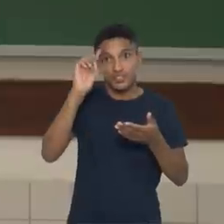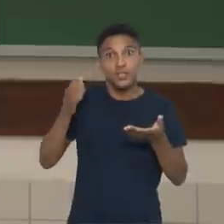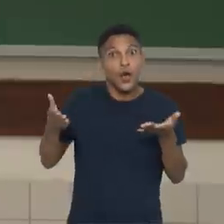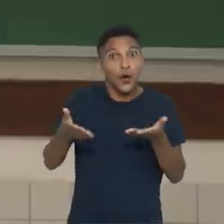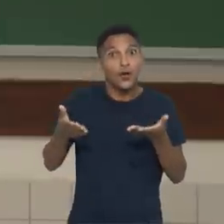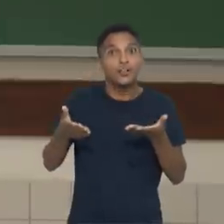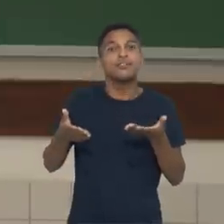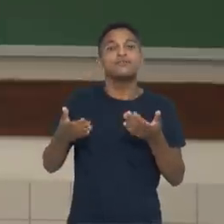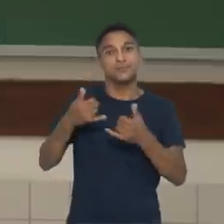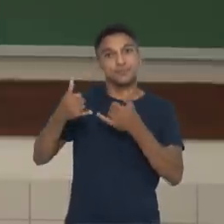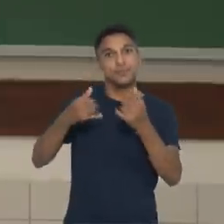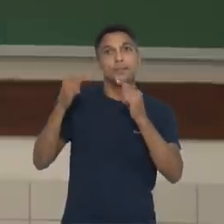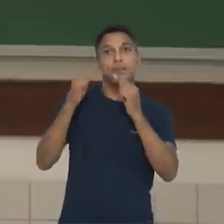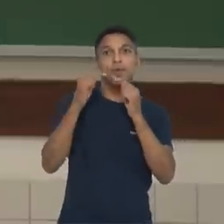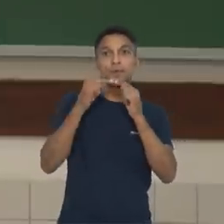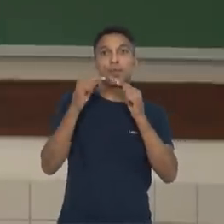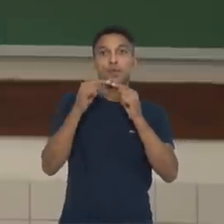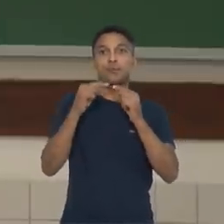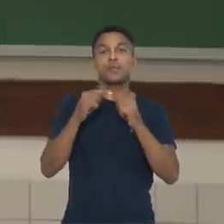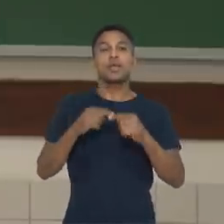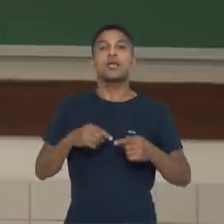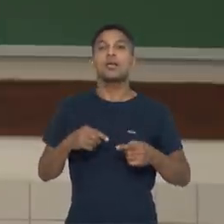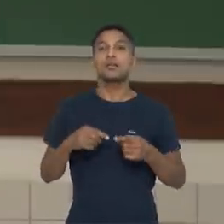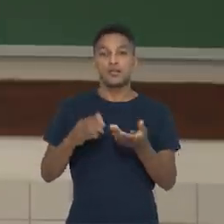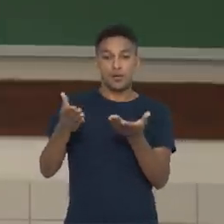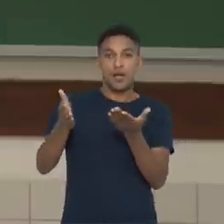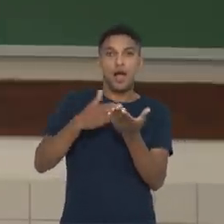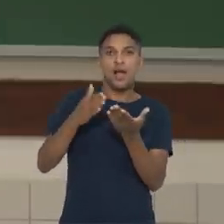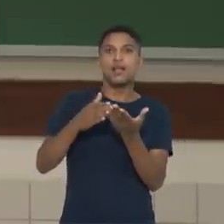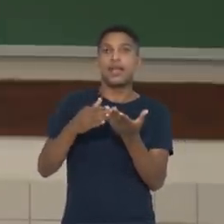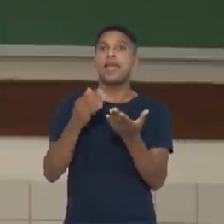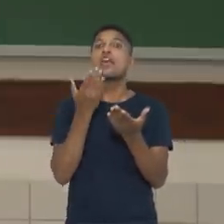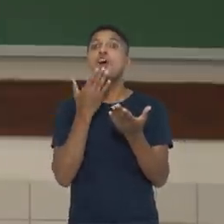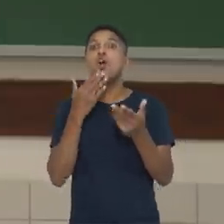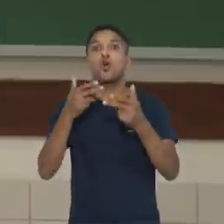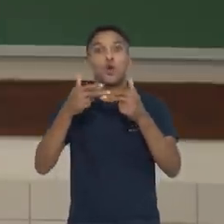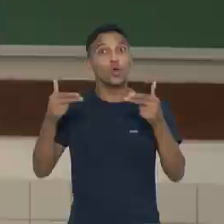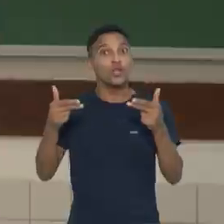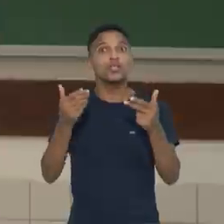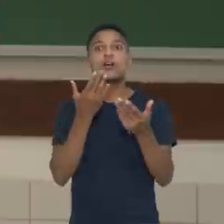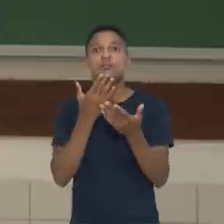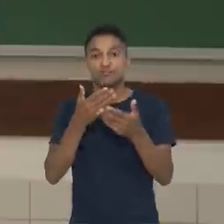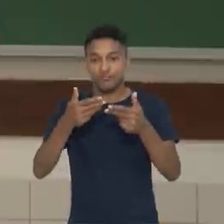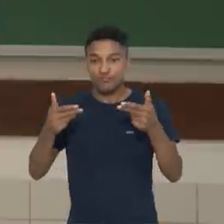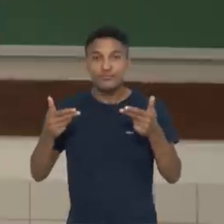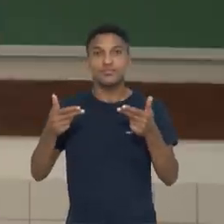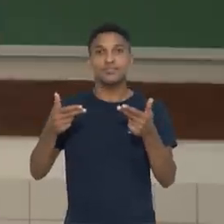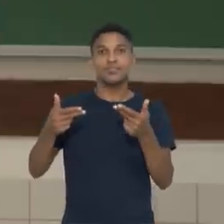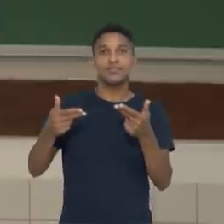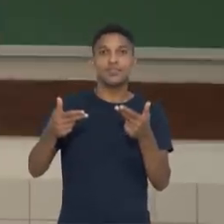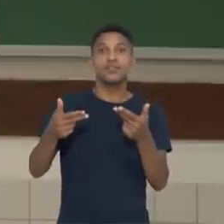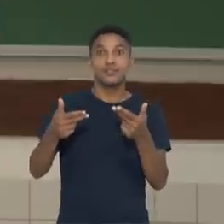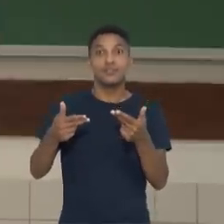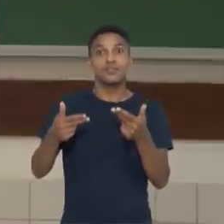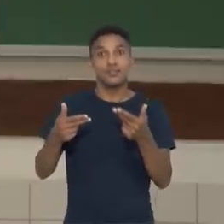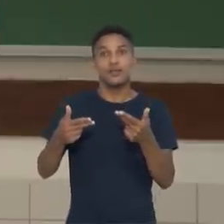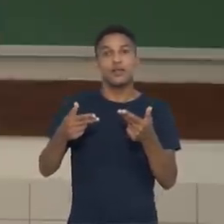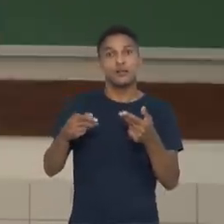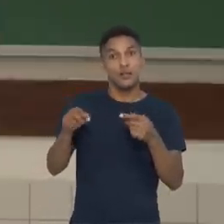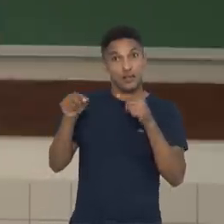dia. Sempre obras bem coloridas, tá? É uma artista autodidata, né? Que aprendeu,